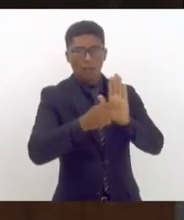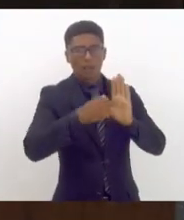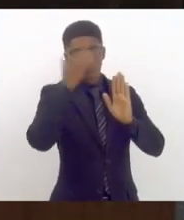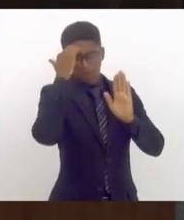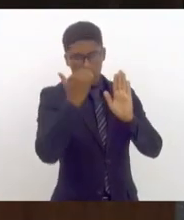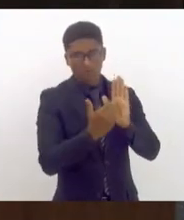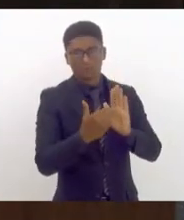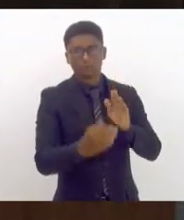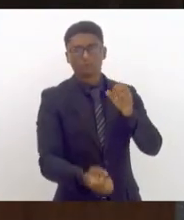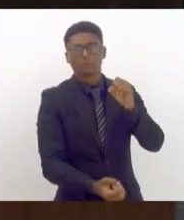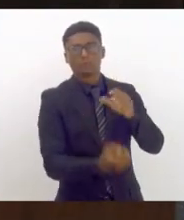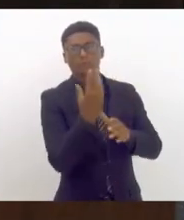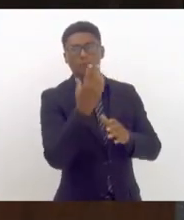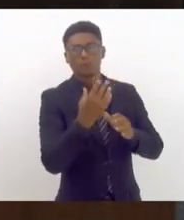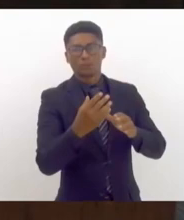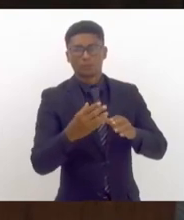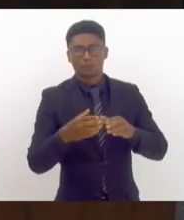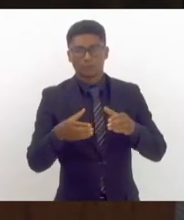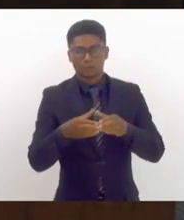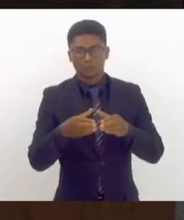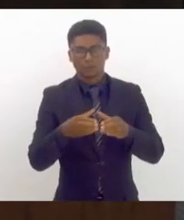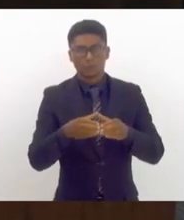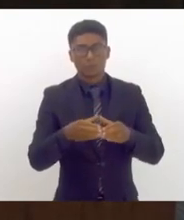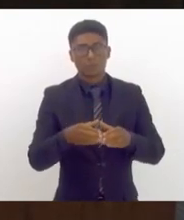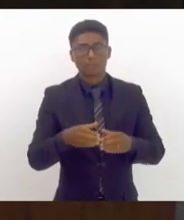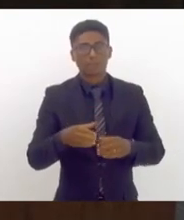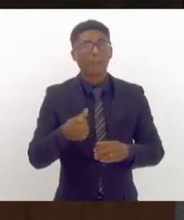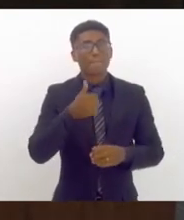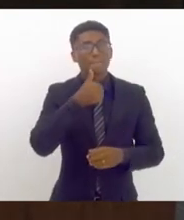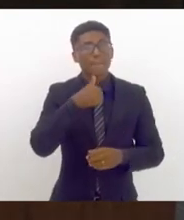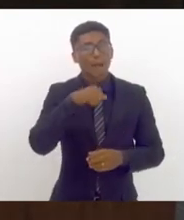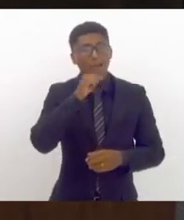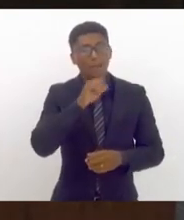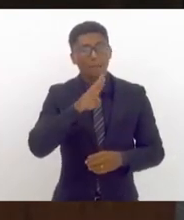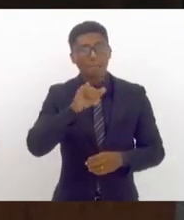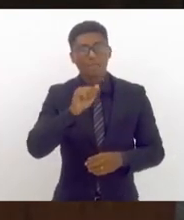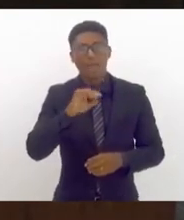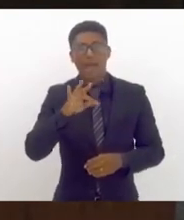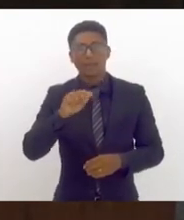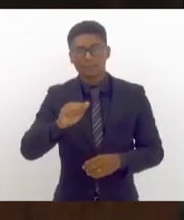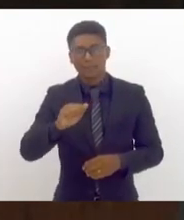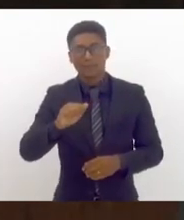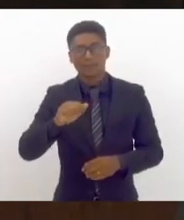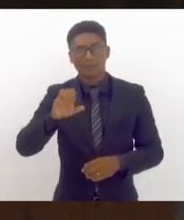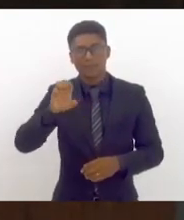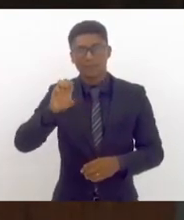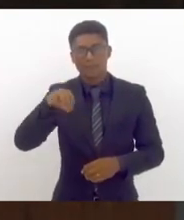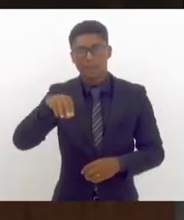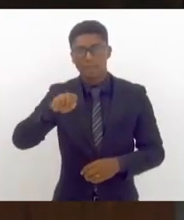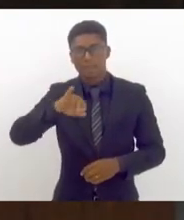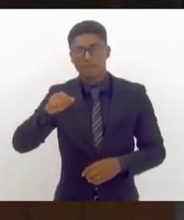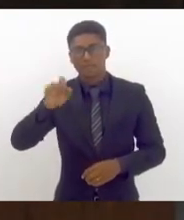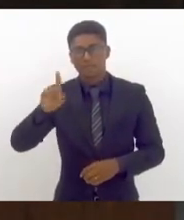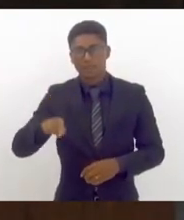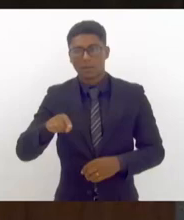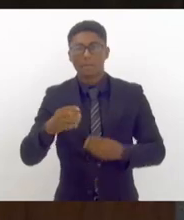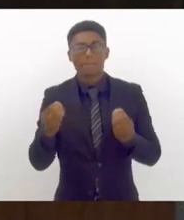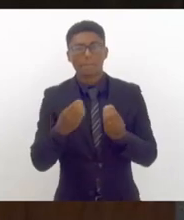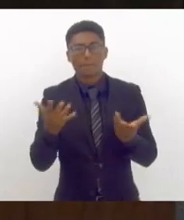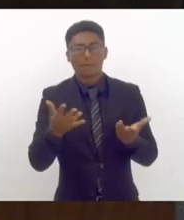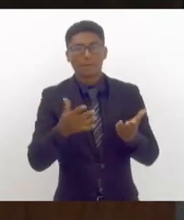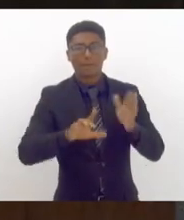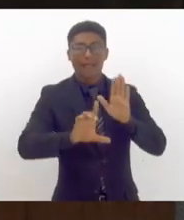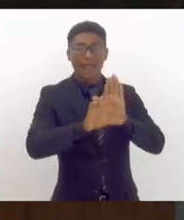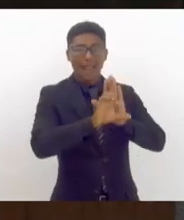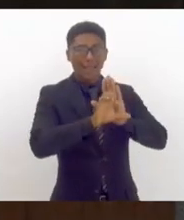criando o Observatório Mãe Beata de Iemanjá, para que todas as leis que façamos em quaisquer Casa Legislativa do Estado do Rio